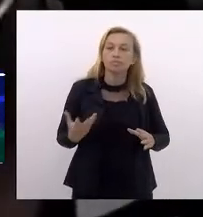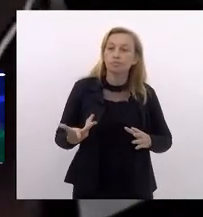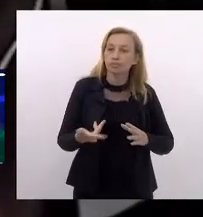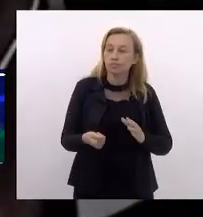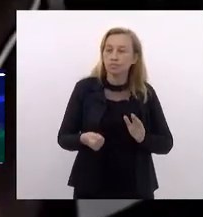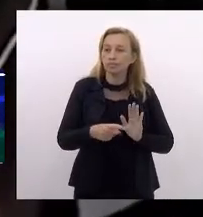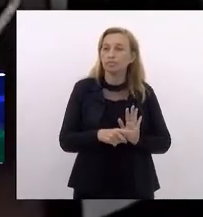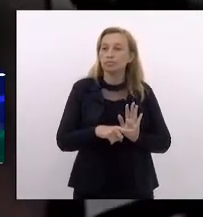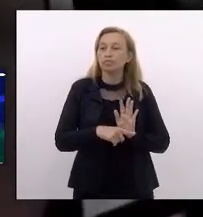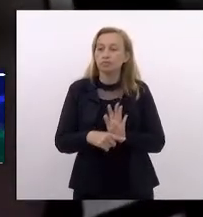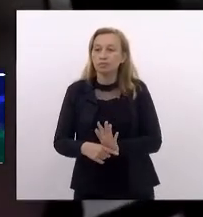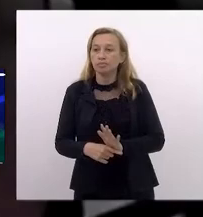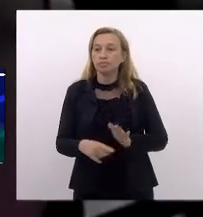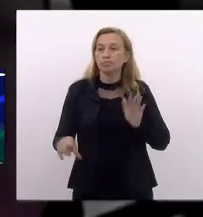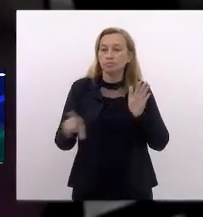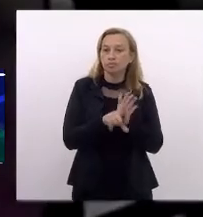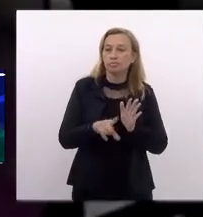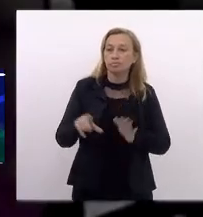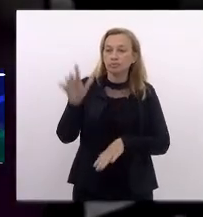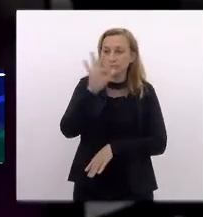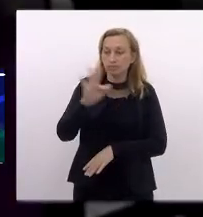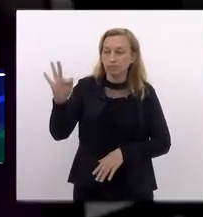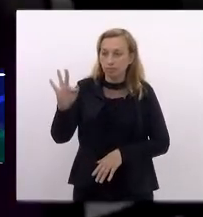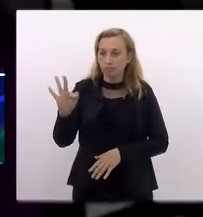garantido pela lei federal nº